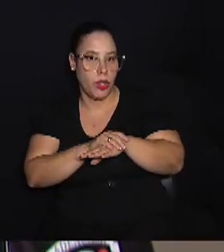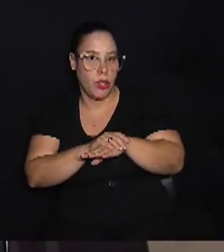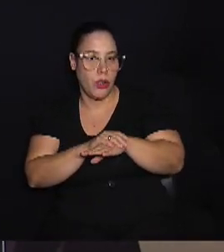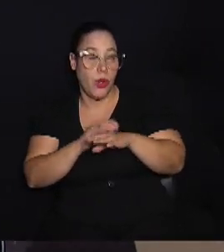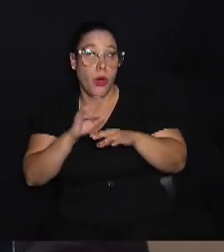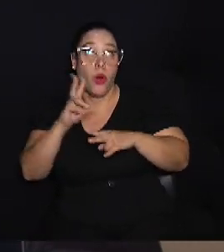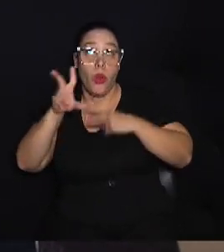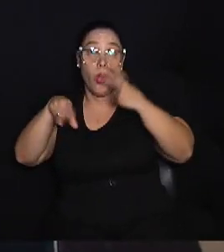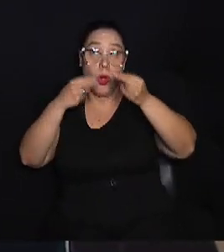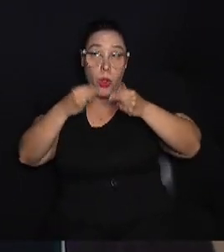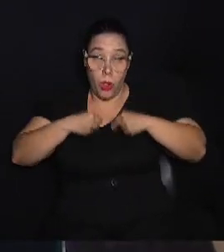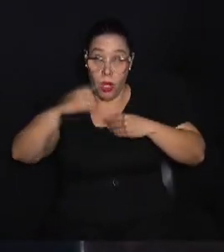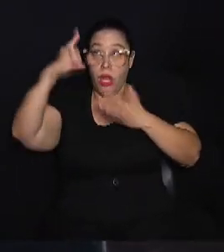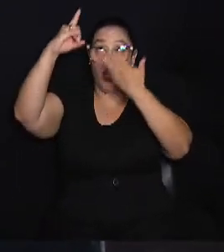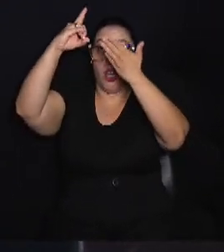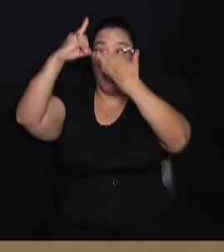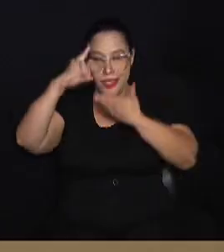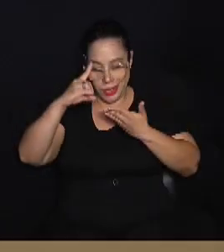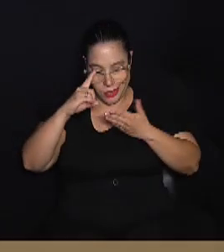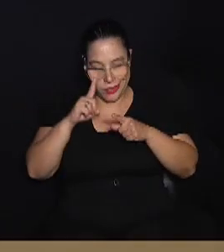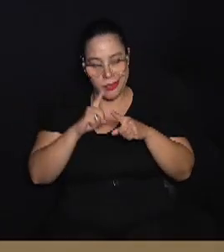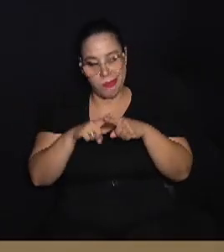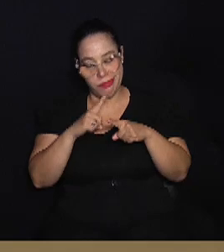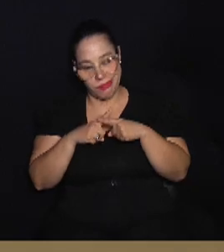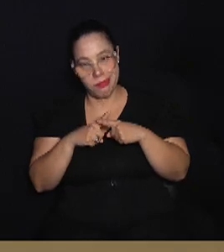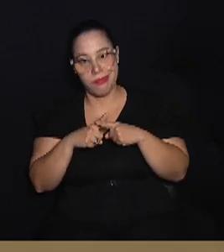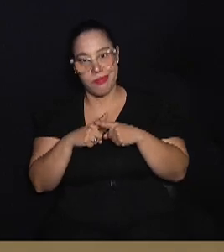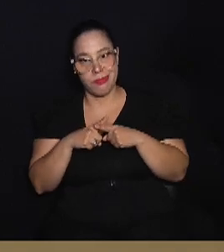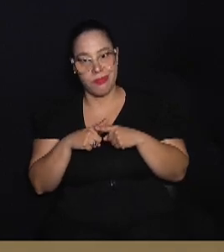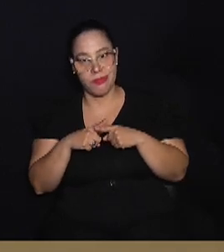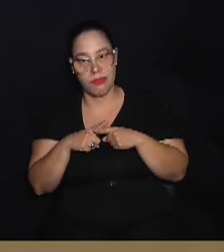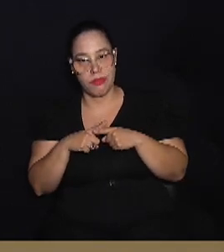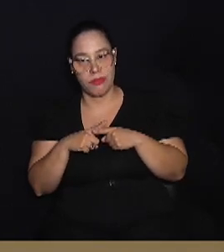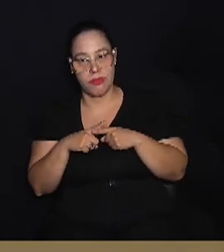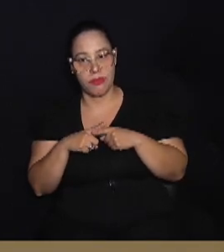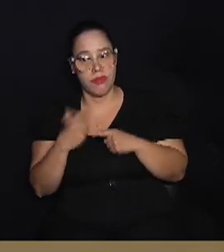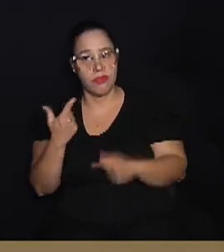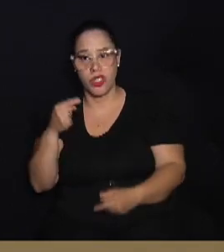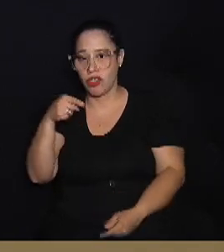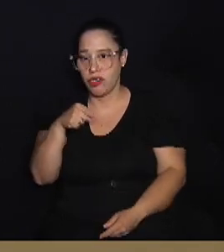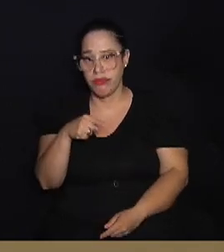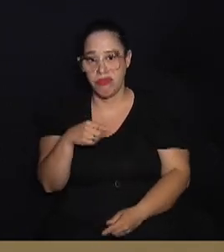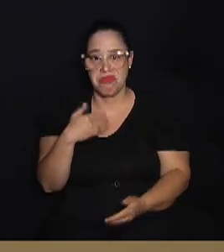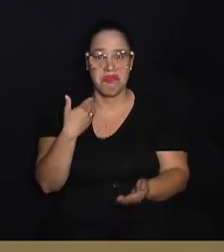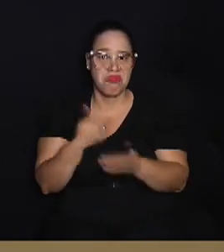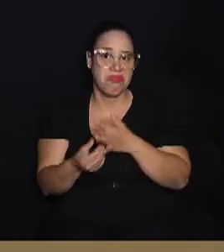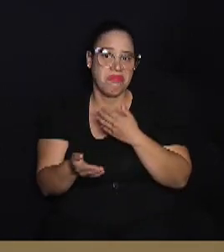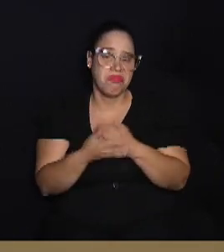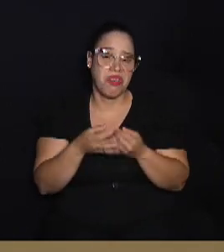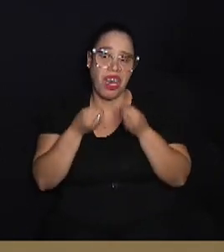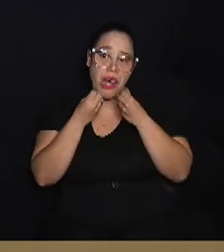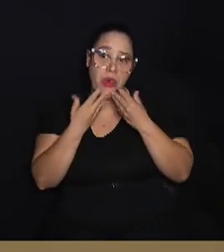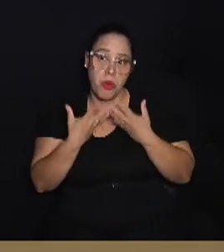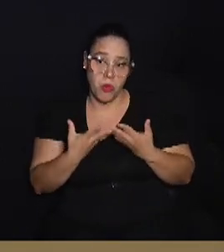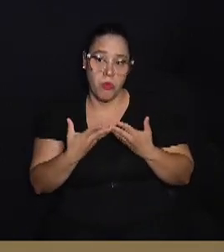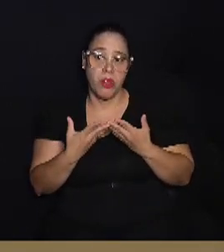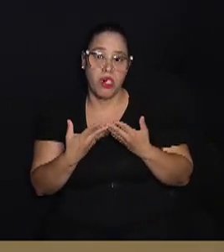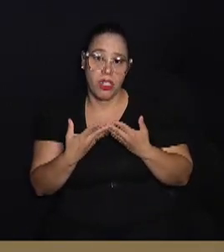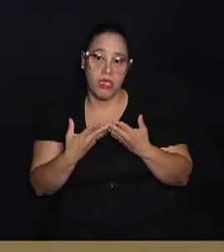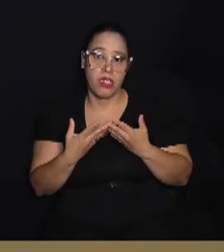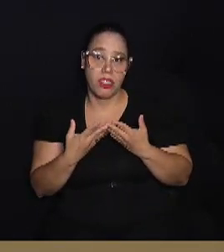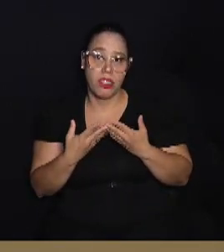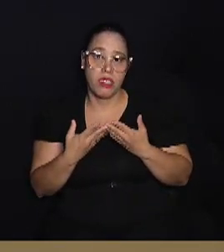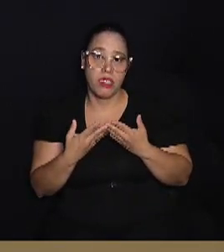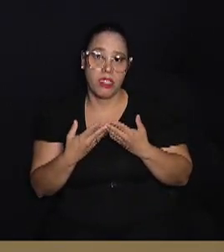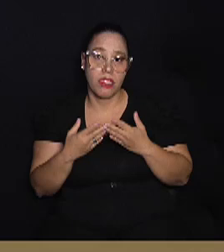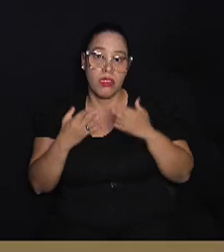de Deus na minha vida, porque se eu não estivesse aqui, eu não sei se eu estaria tão bem recuperada assim, né? Se não fosse